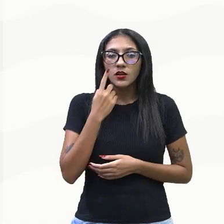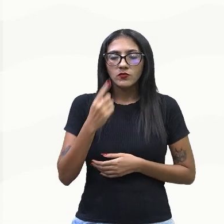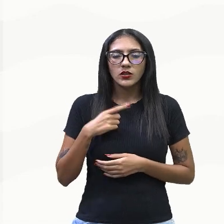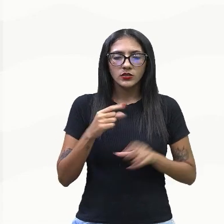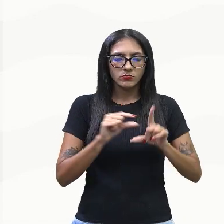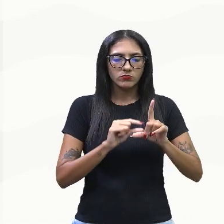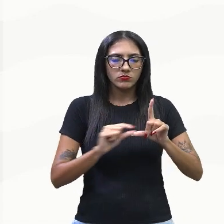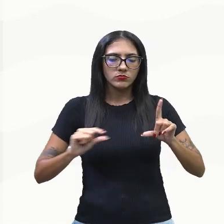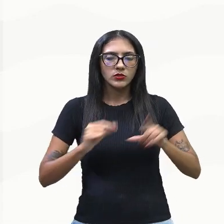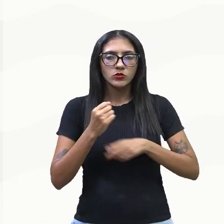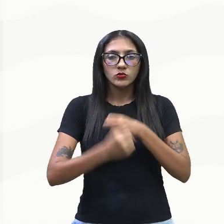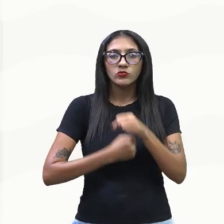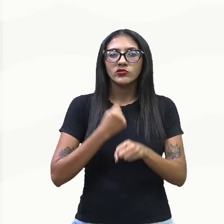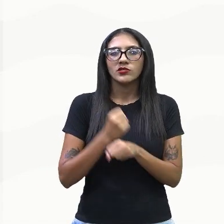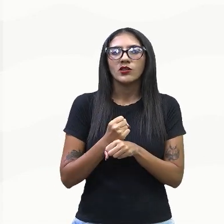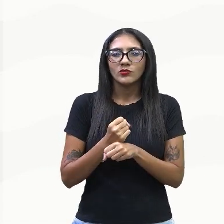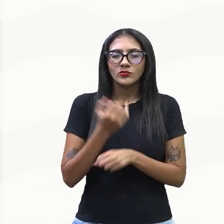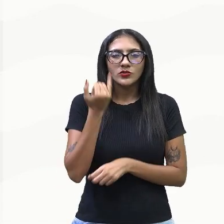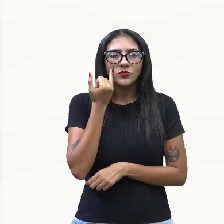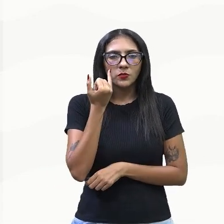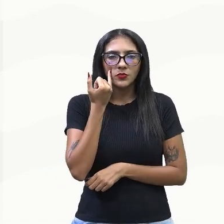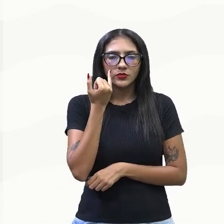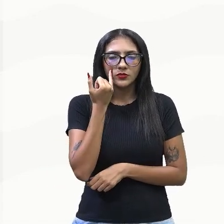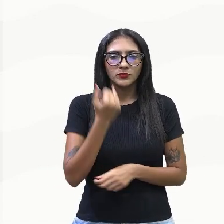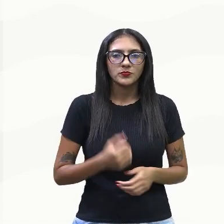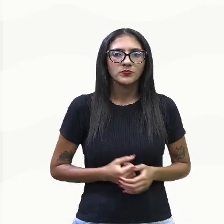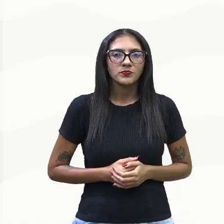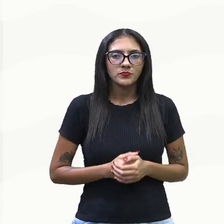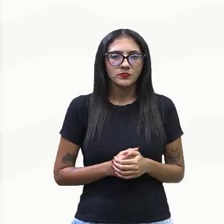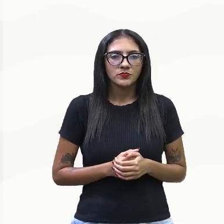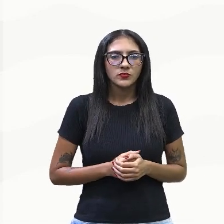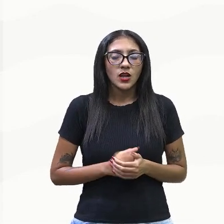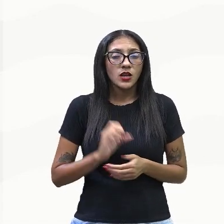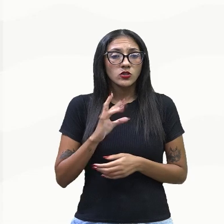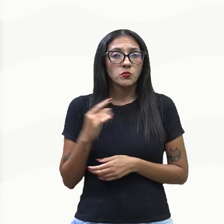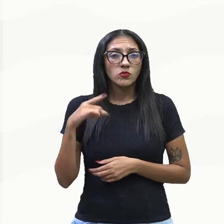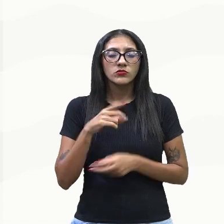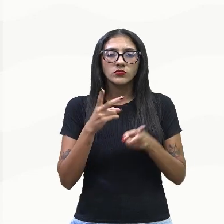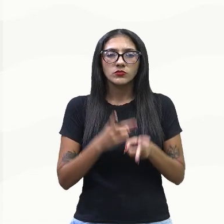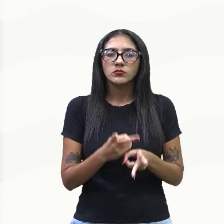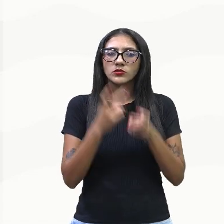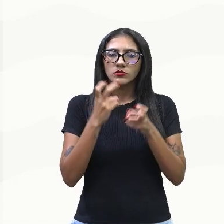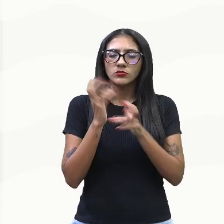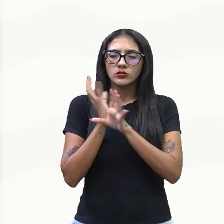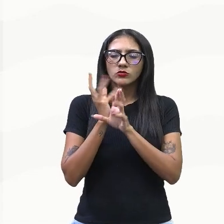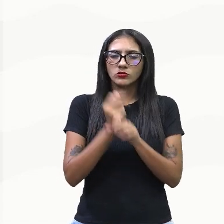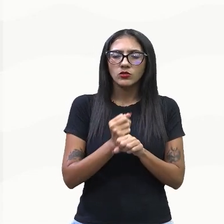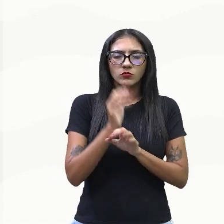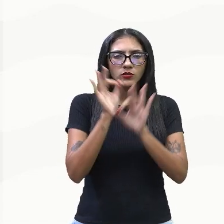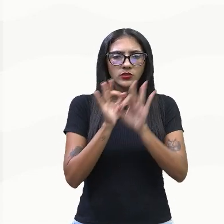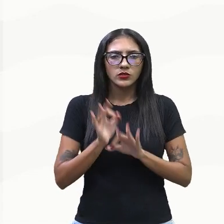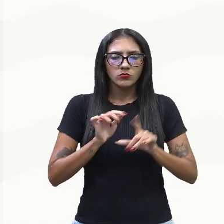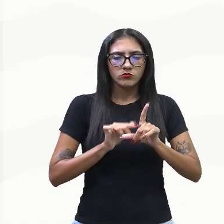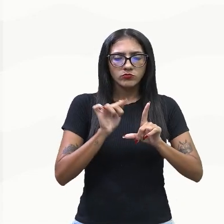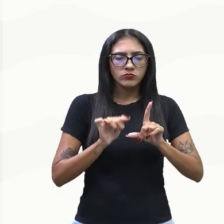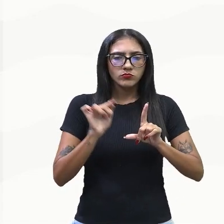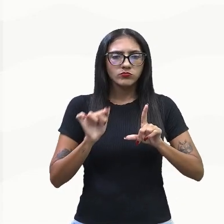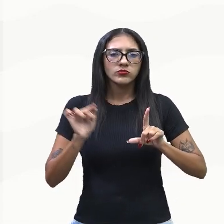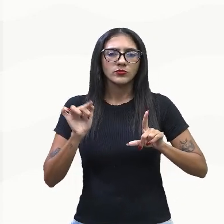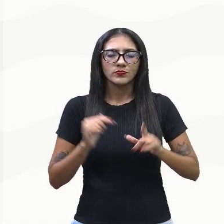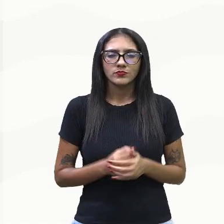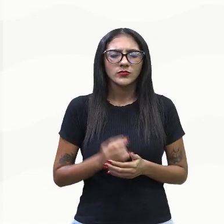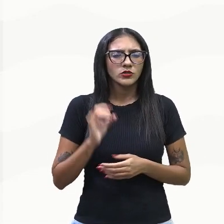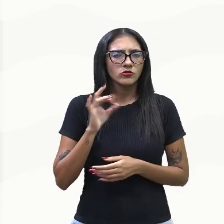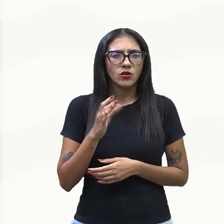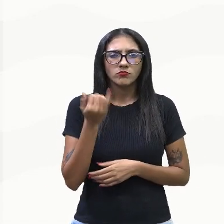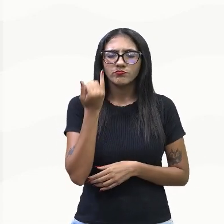pesquisas e analisados, ok? É só para mostrar, pessoal, mas esses cálculos aqui, de forma alguma, nós vamos fazê-los. É só para mostrar